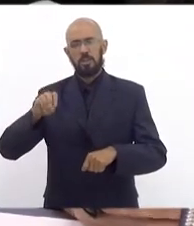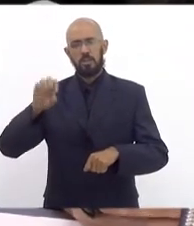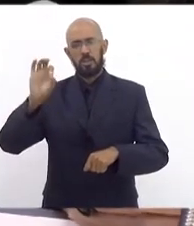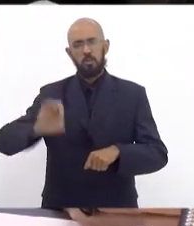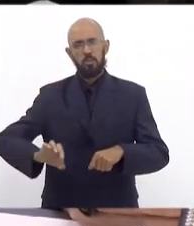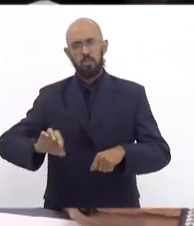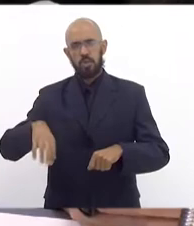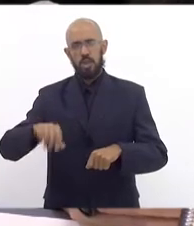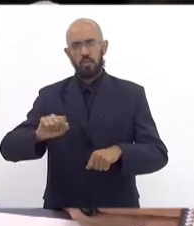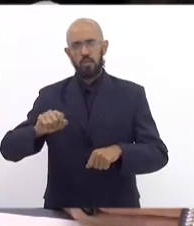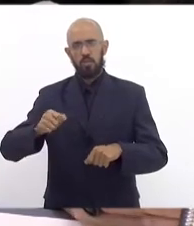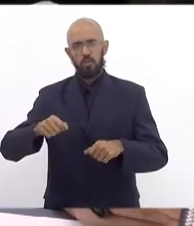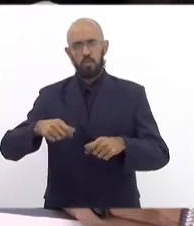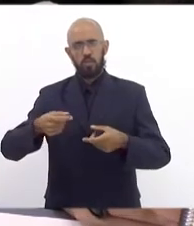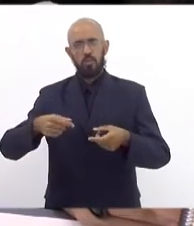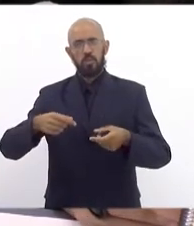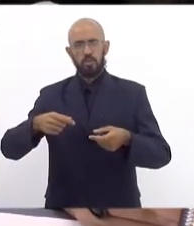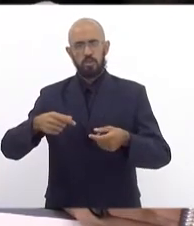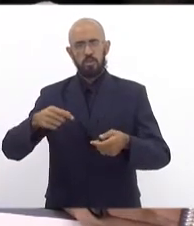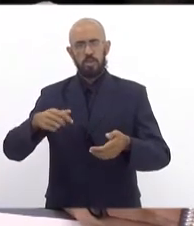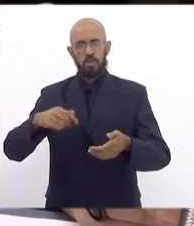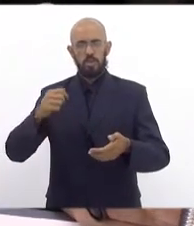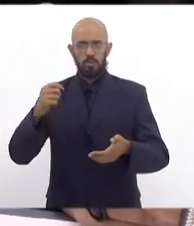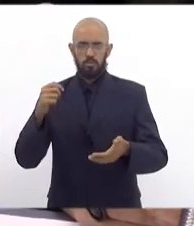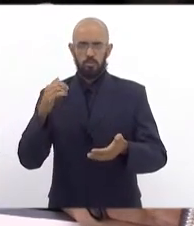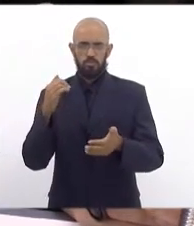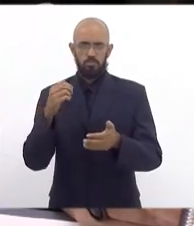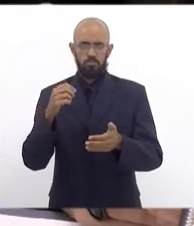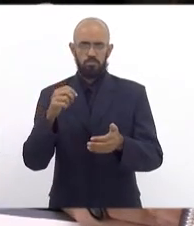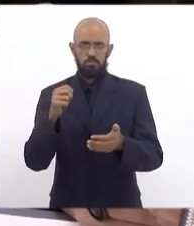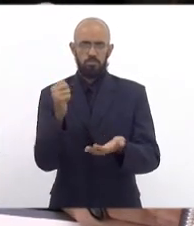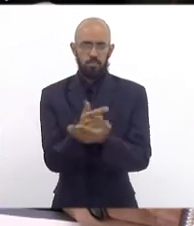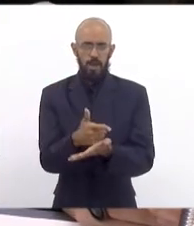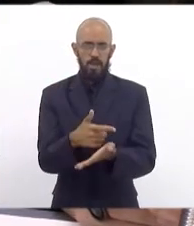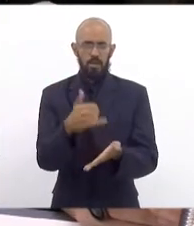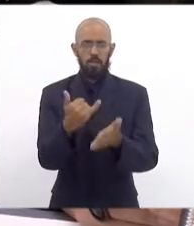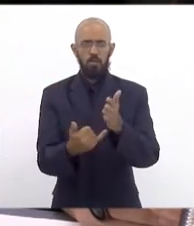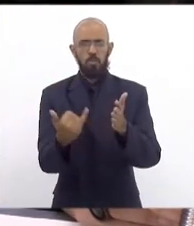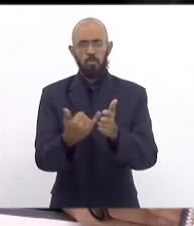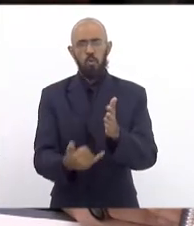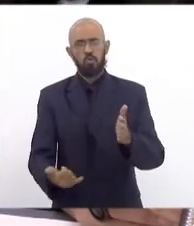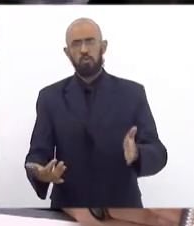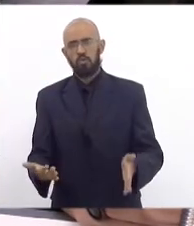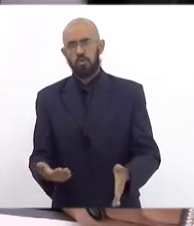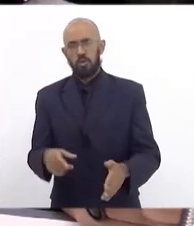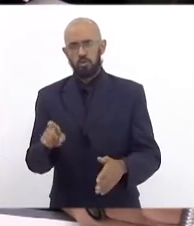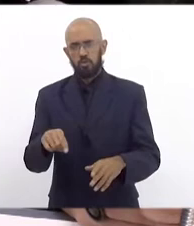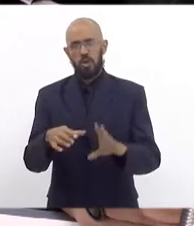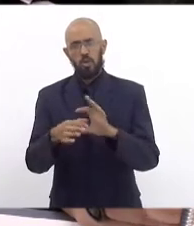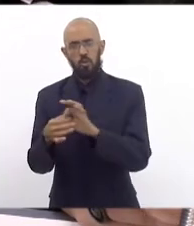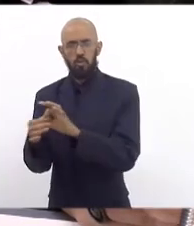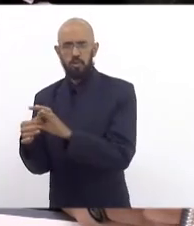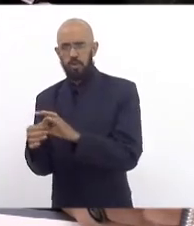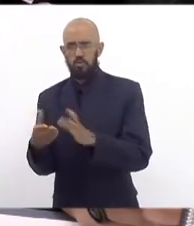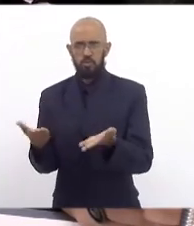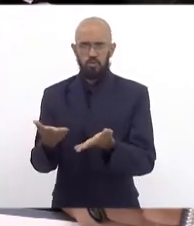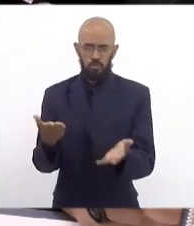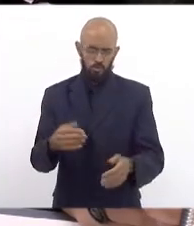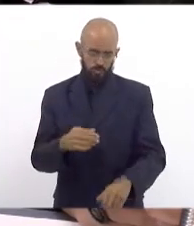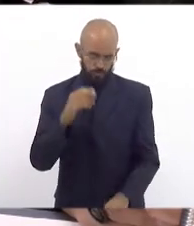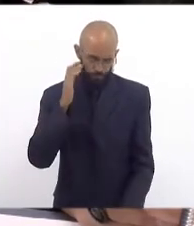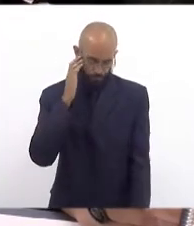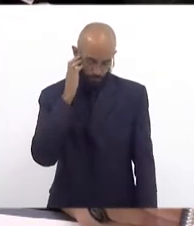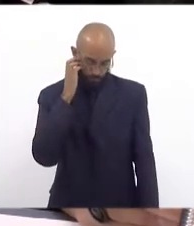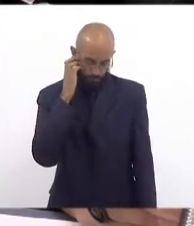Comércio ia ser integralmente tributada bom então esse é o cenário que a gente tem hoje da lei da moda entrando